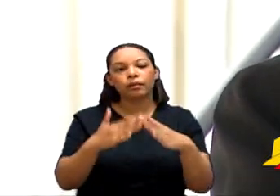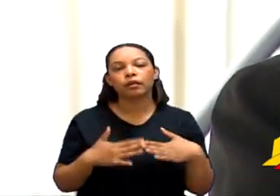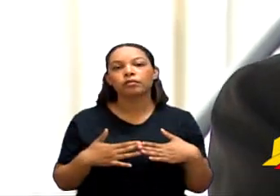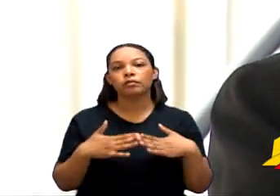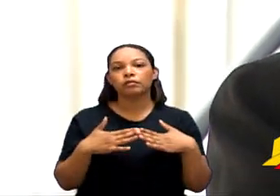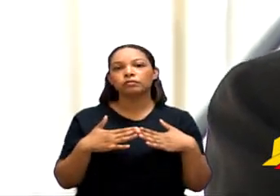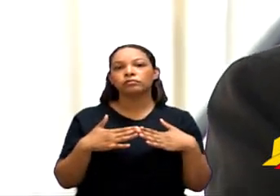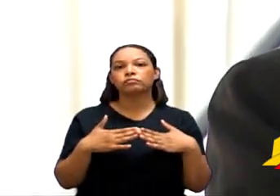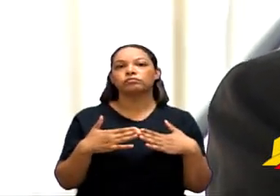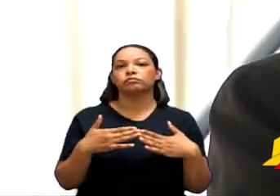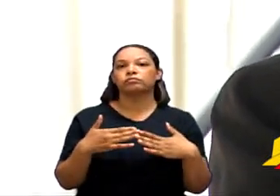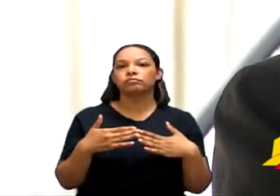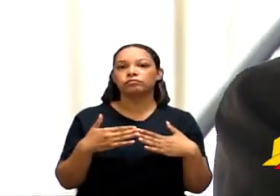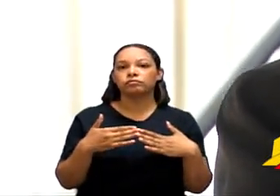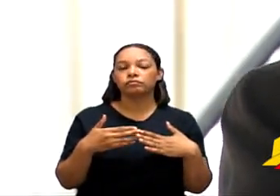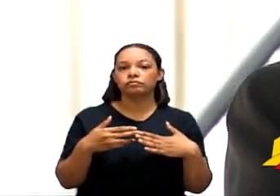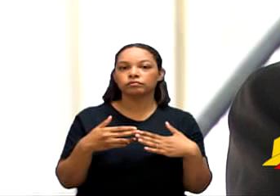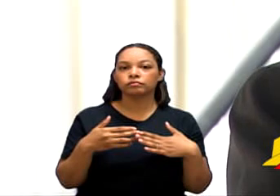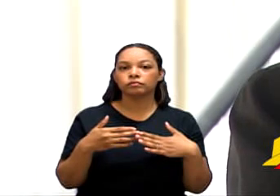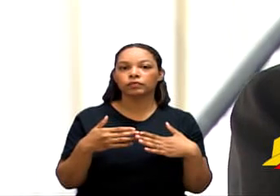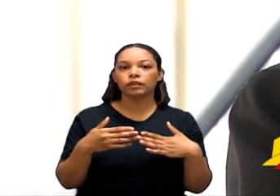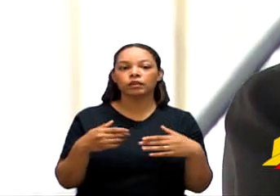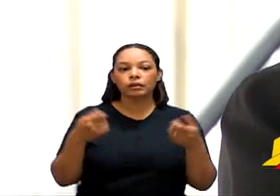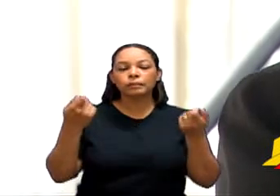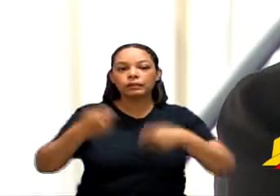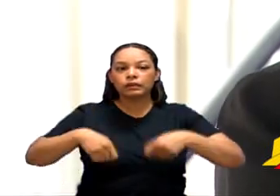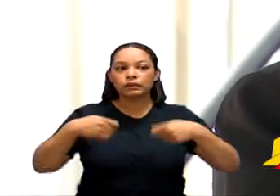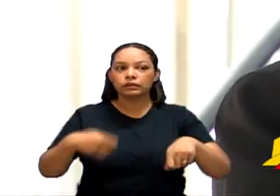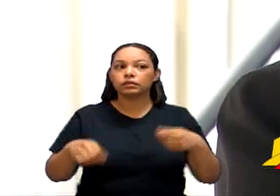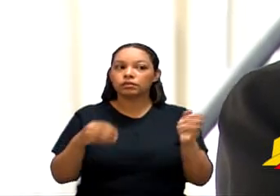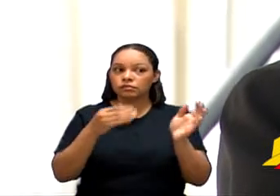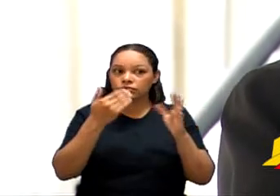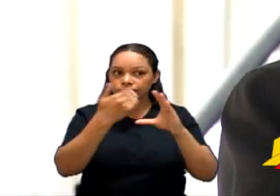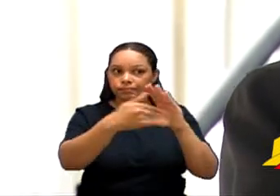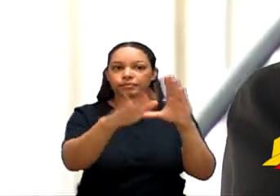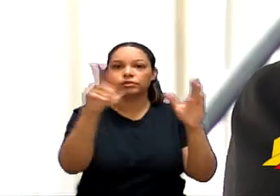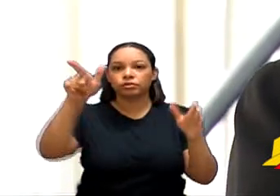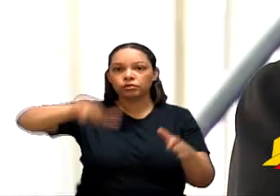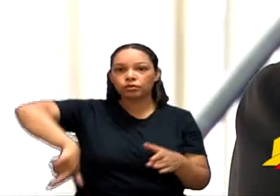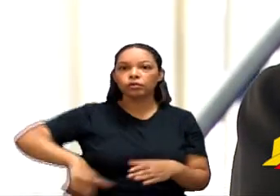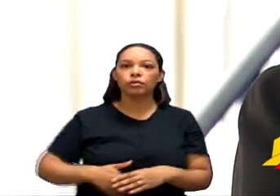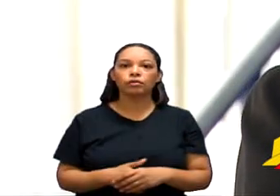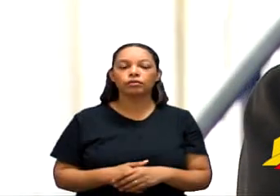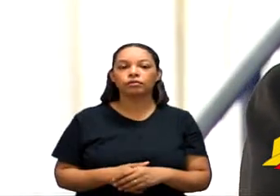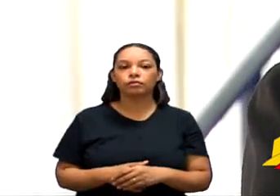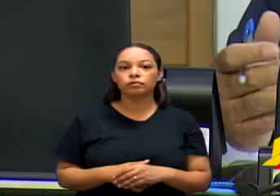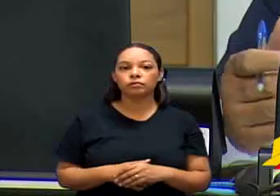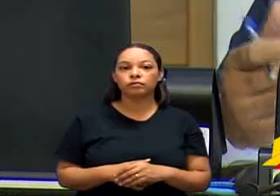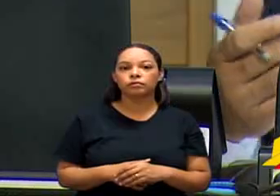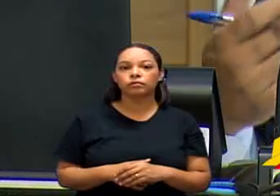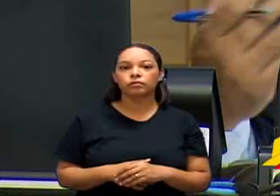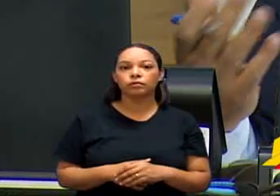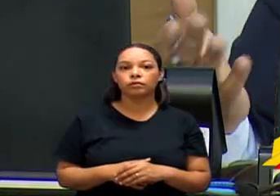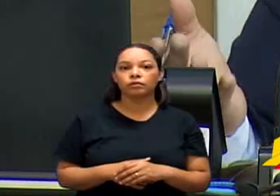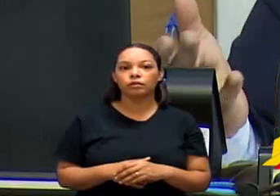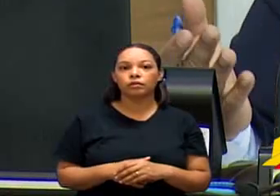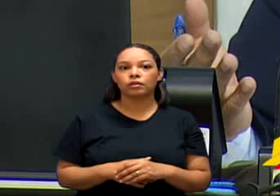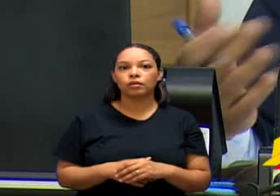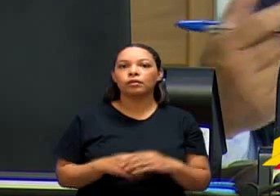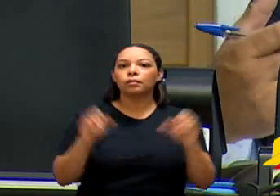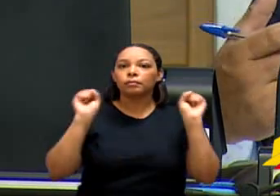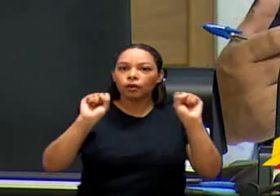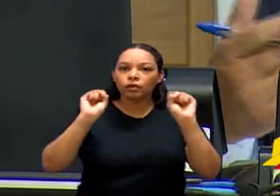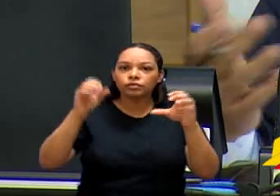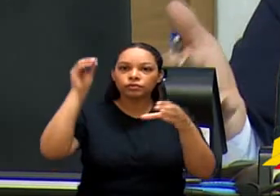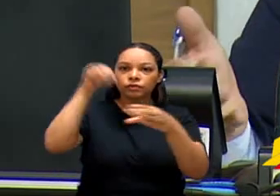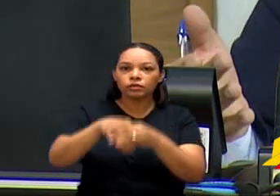forma verbal, que possa ser encaminhado novamente para a Comissão de Justiça. Então, Vossa Excelência, como ele não está na pauta, para me colocar em votação